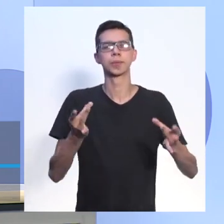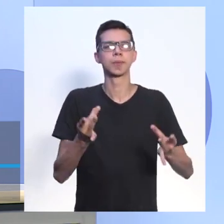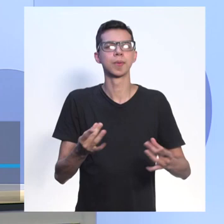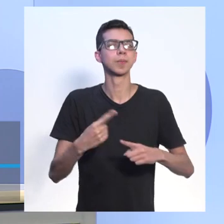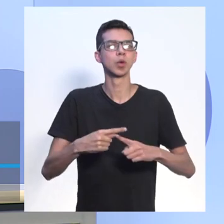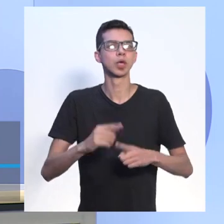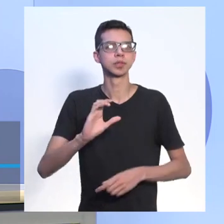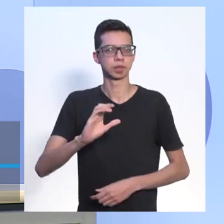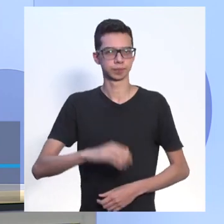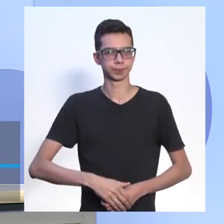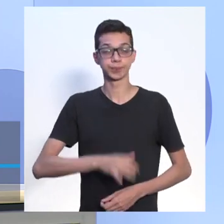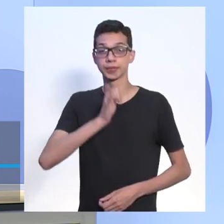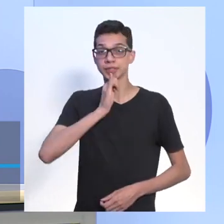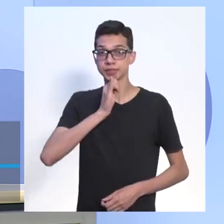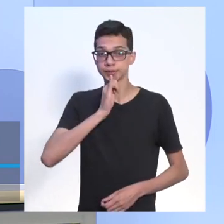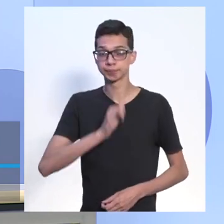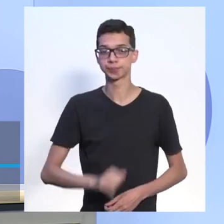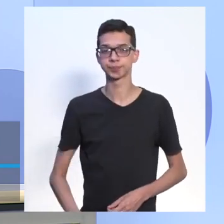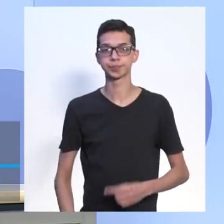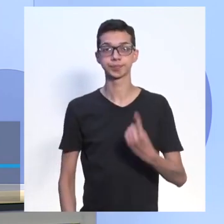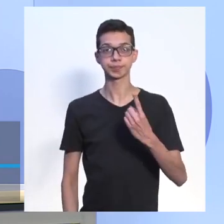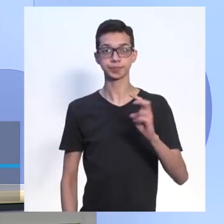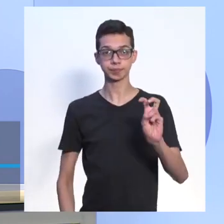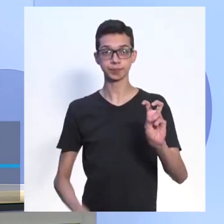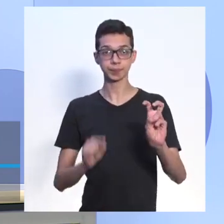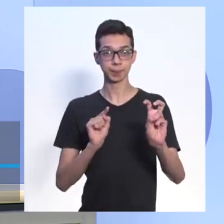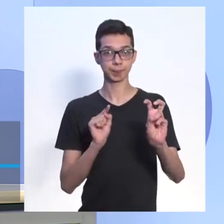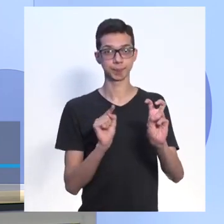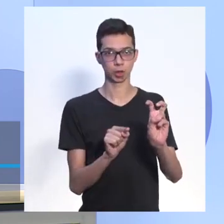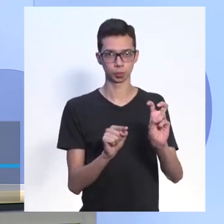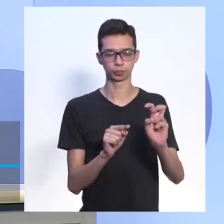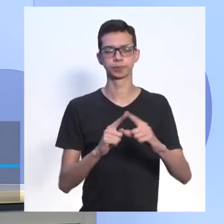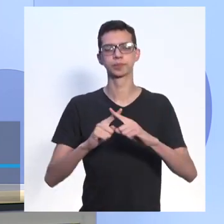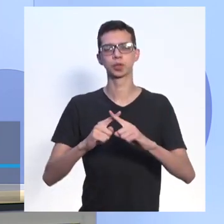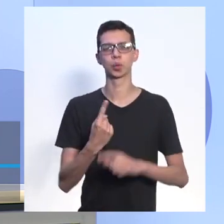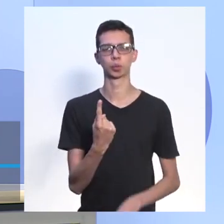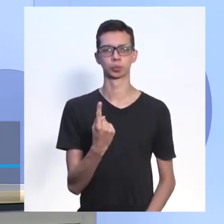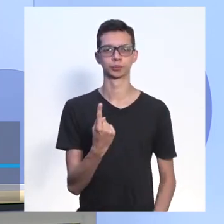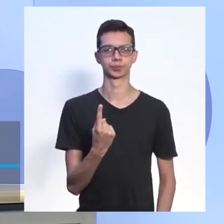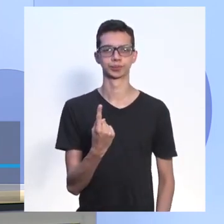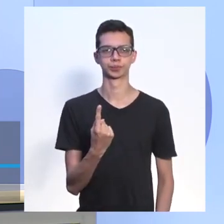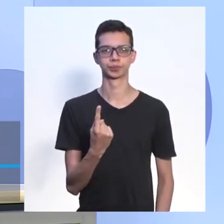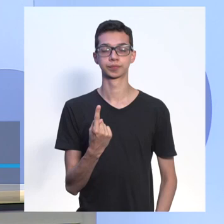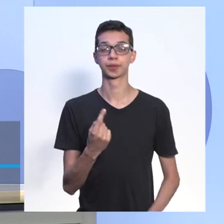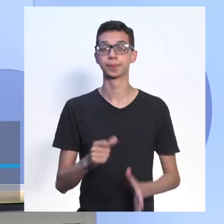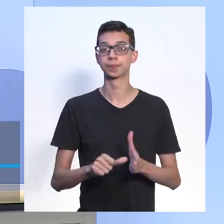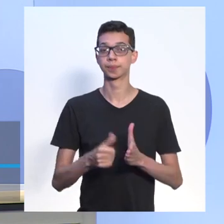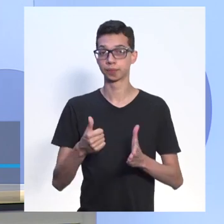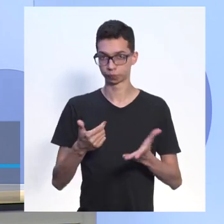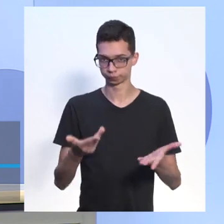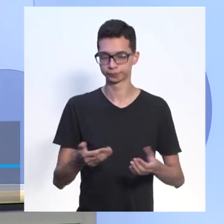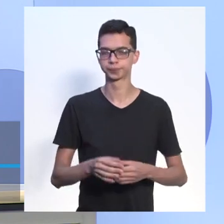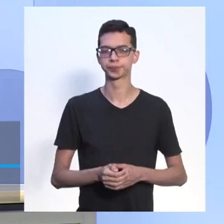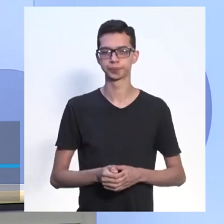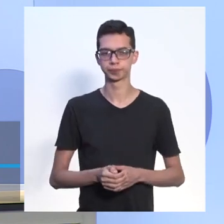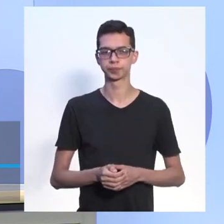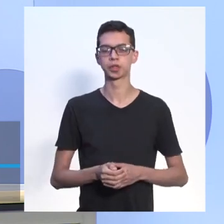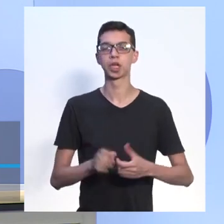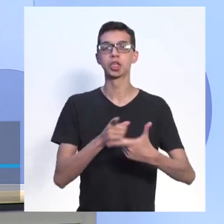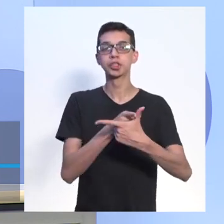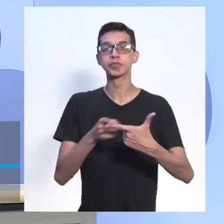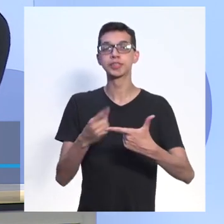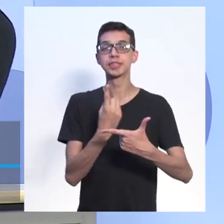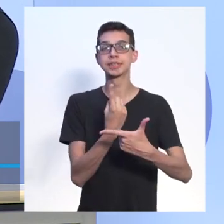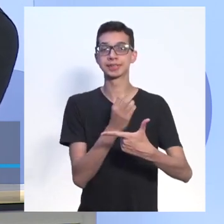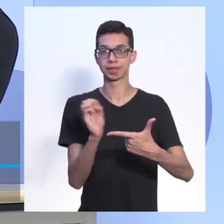porquê. Ela colocou assim, ó, 15 mil multiplica 1. Então, ela primeiro fez vezes 1. Esse valor ela dividiu por